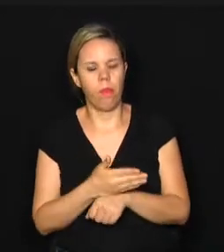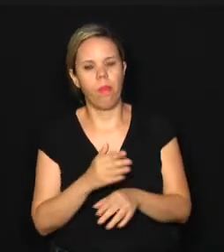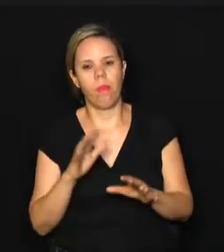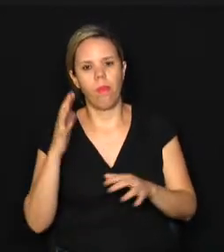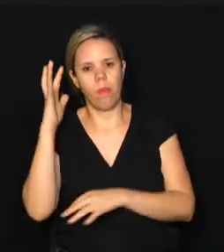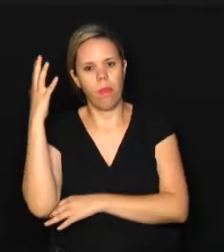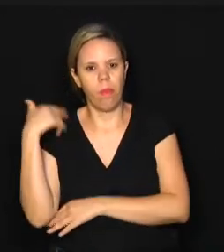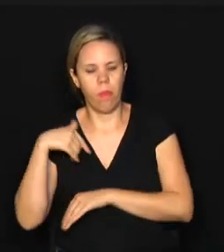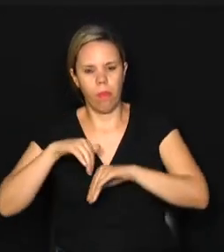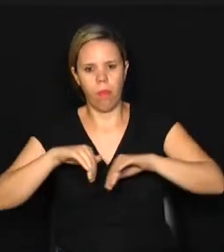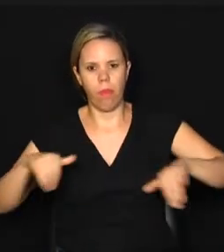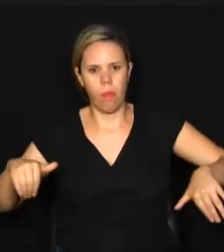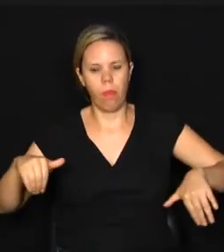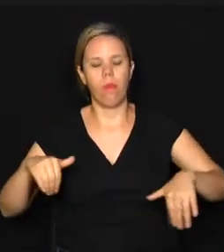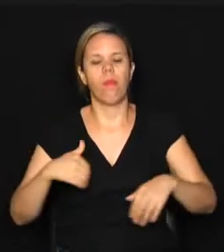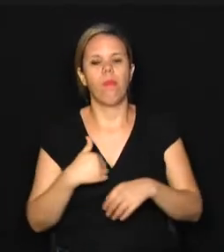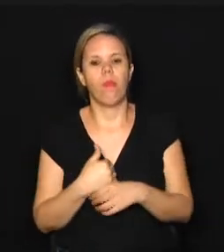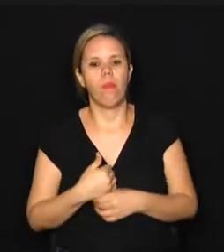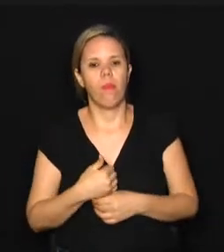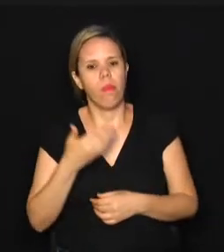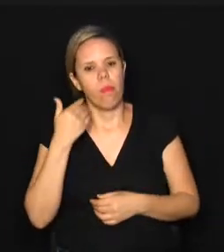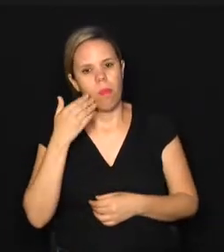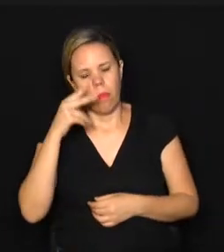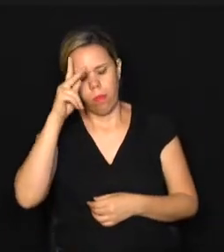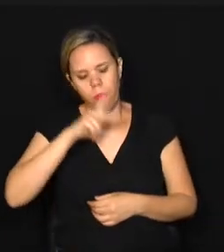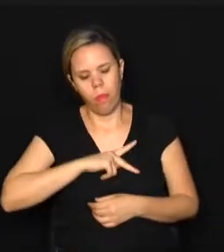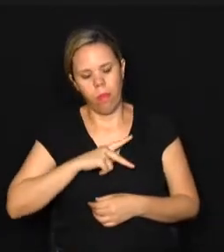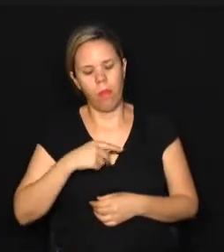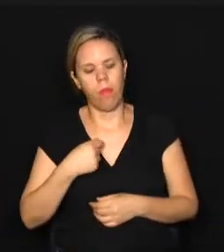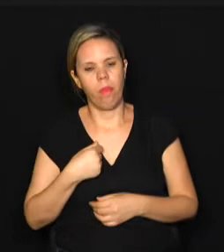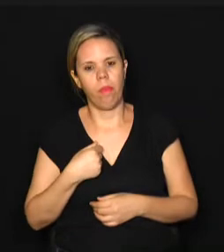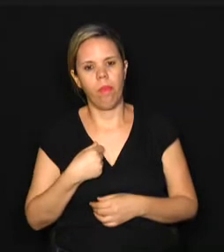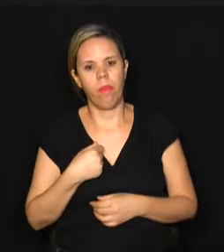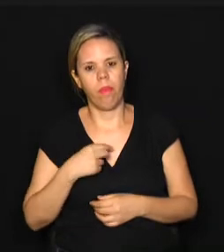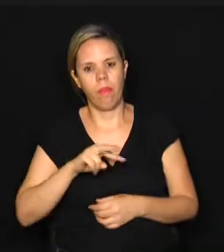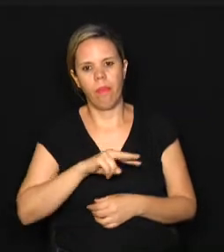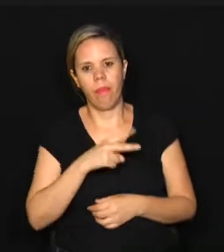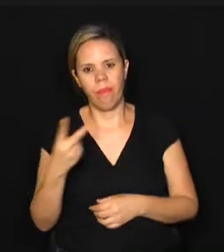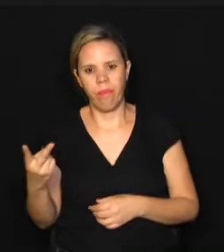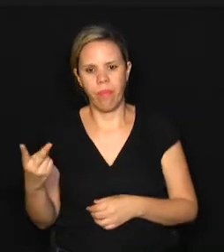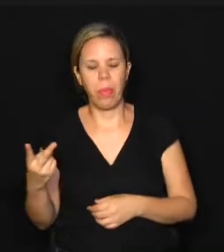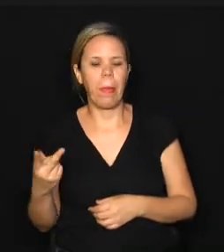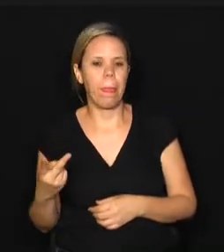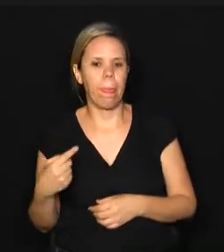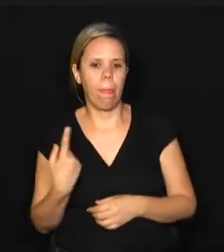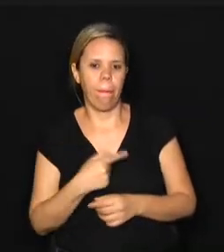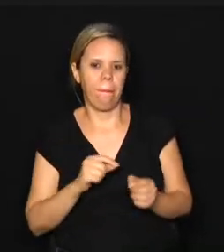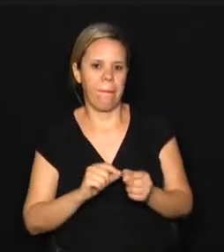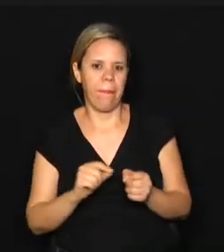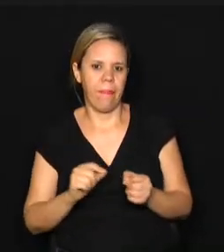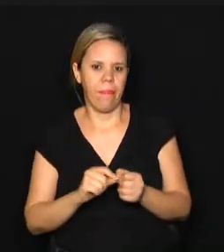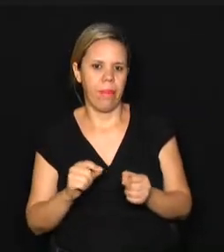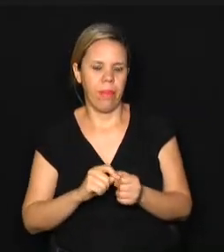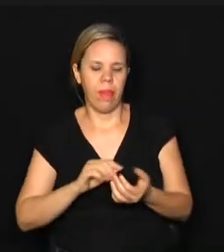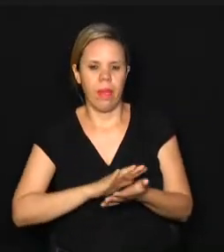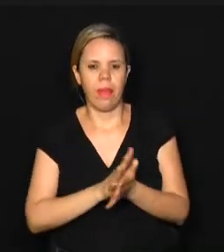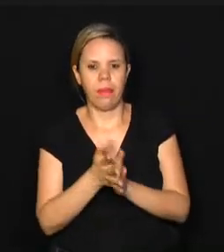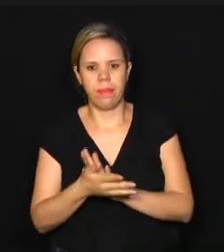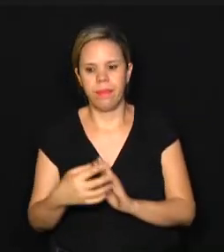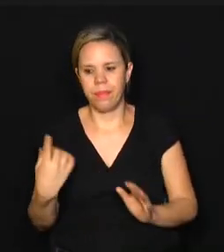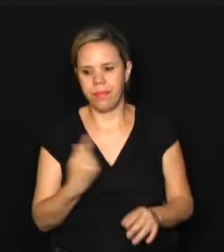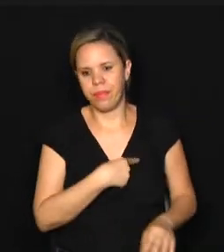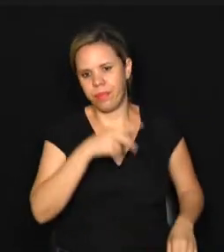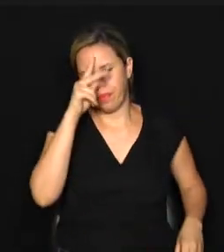separada que pode explorar ela sem explorar a gente mesmo. E o contrário, né, é válido. O que a gente faz para destruir ela, a gente está destruindo a gente